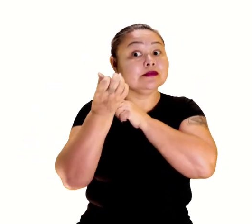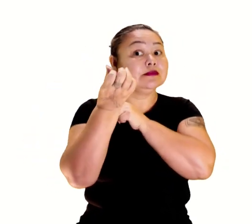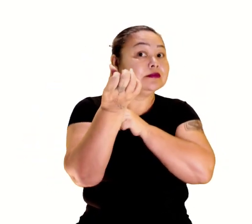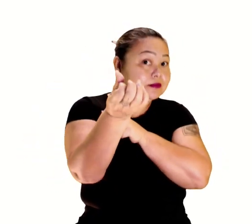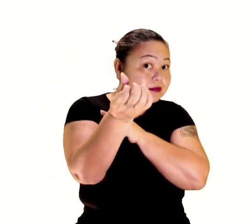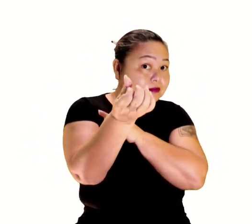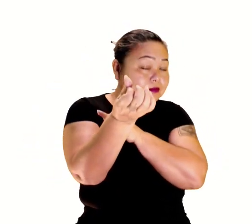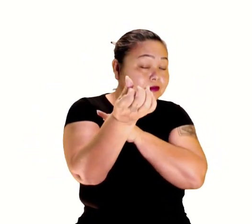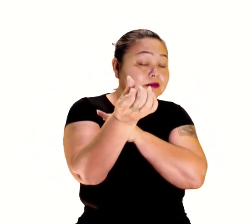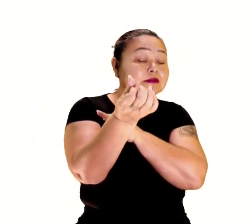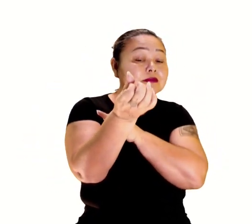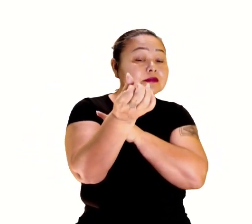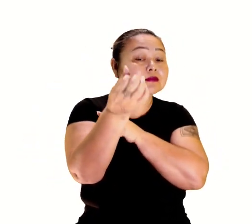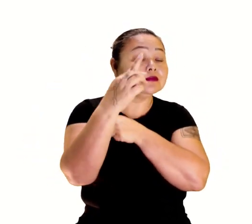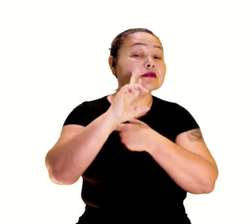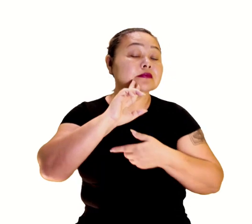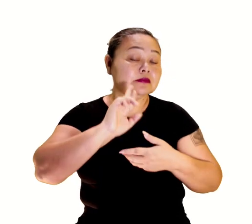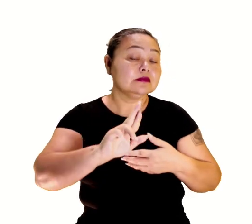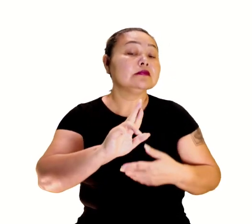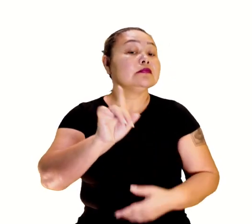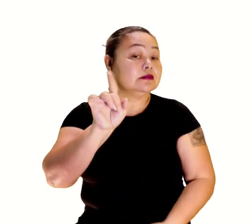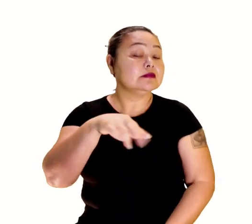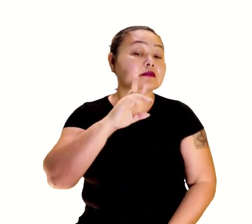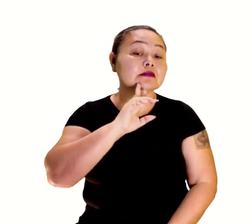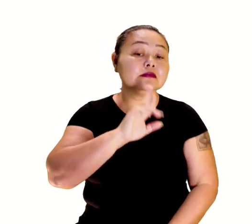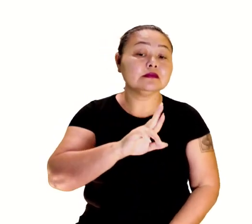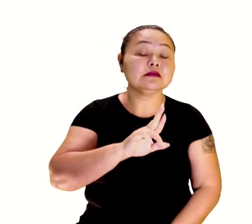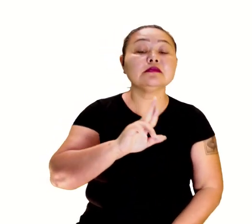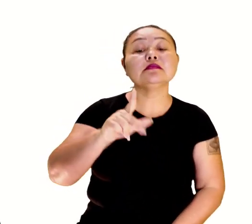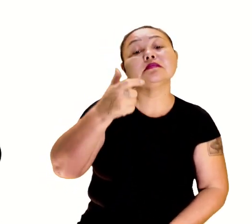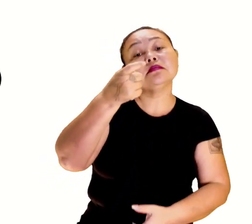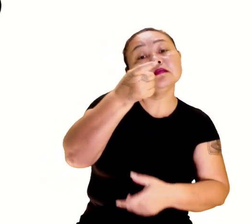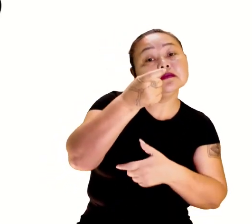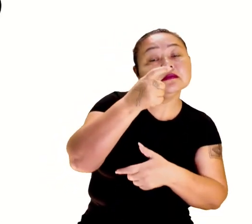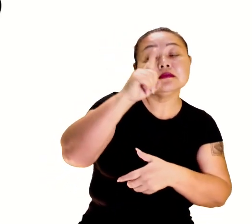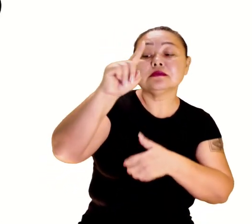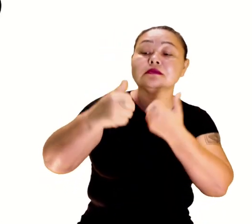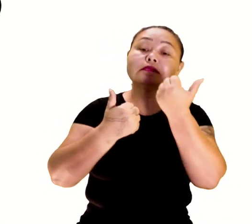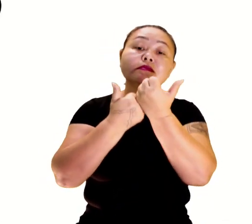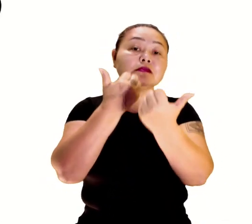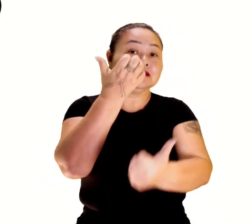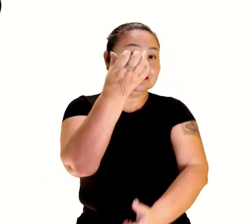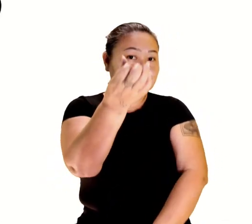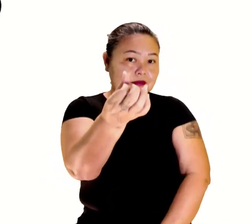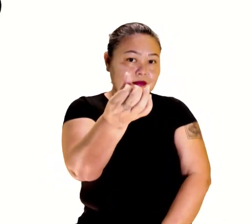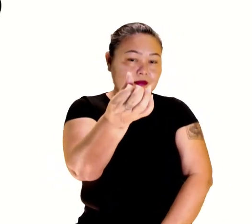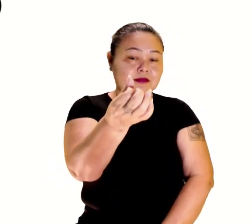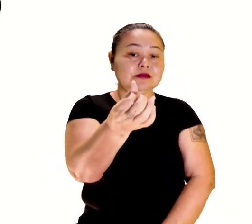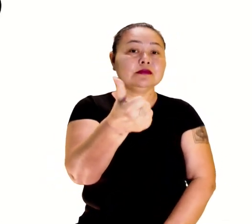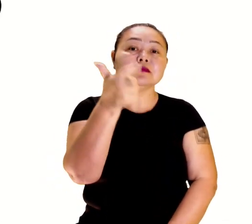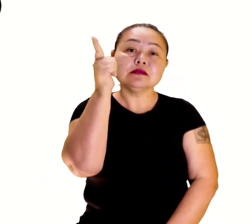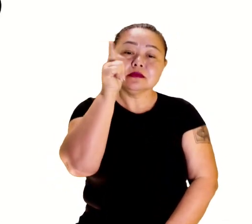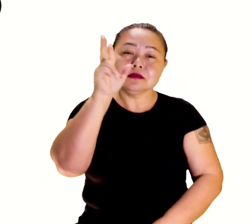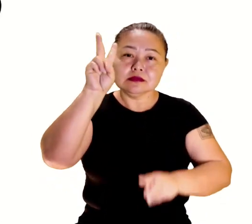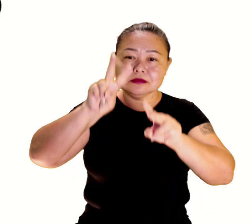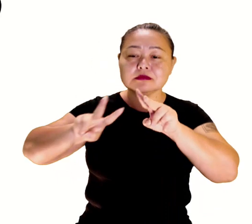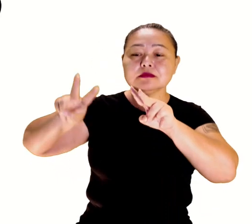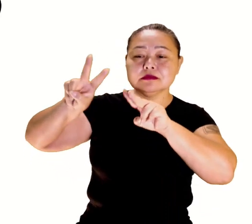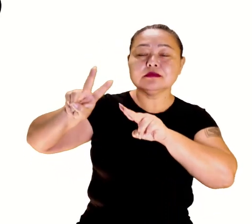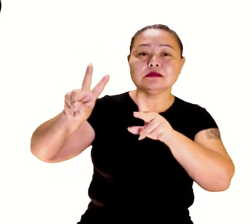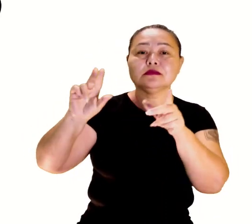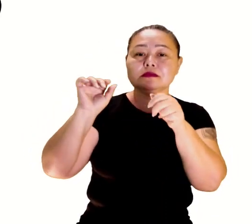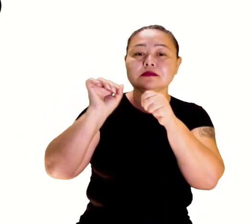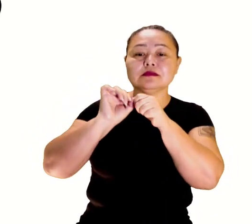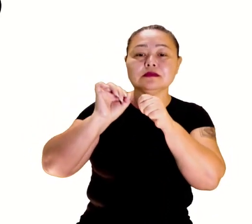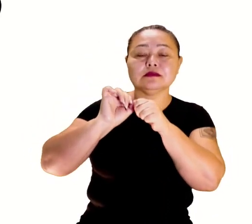O 6, que foi a nossa resposta, né? Então, onde tem x, substitui por 6. Consegue visualizar o que a gente está fazendo?